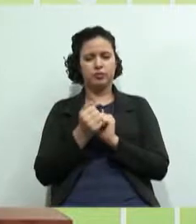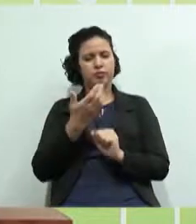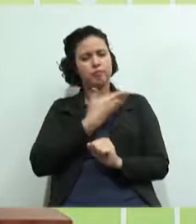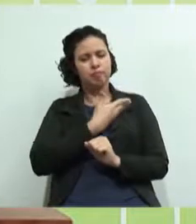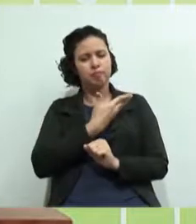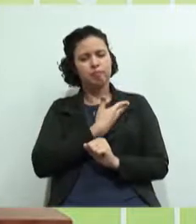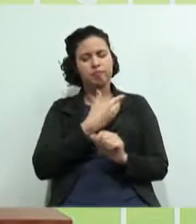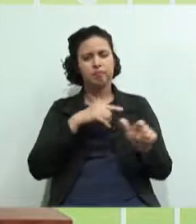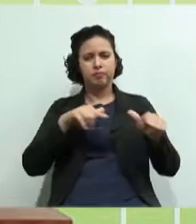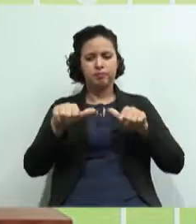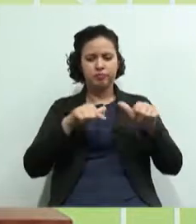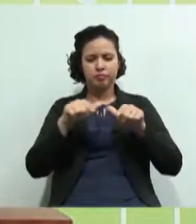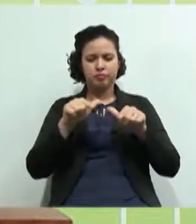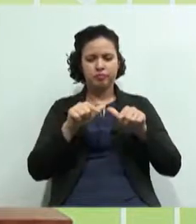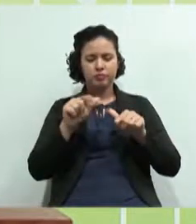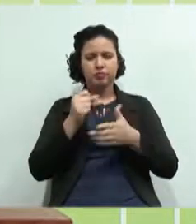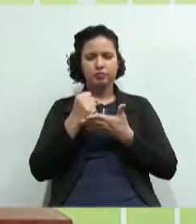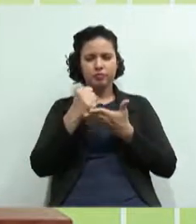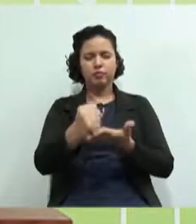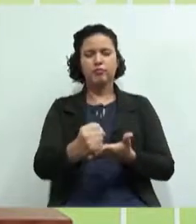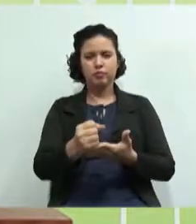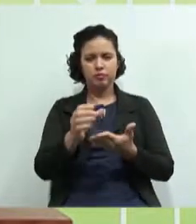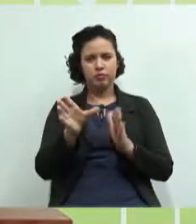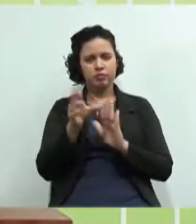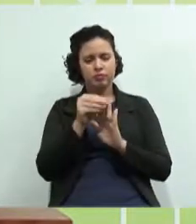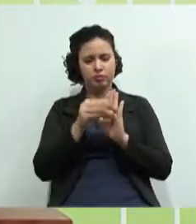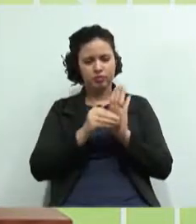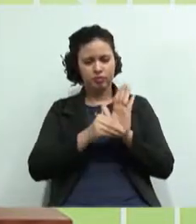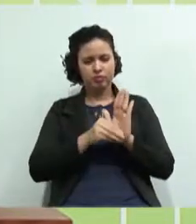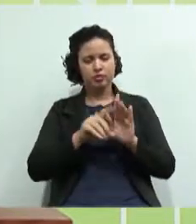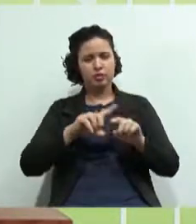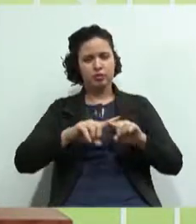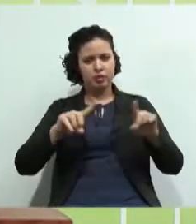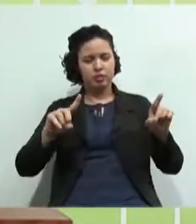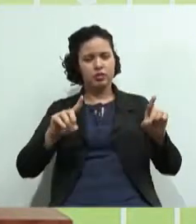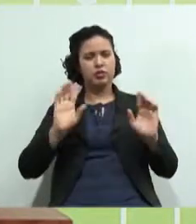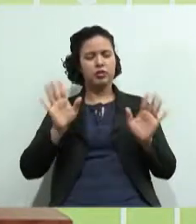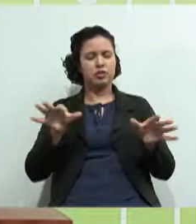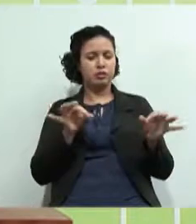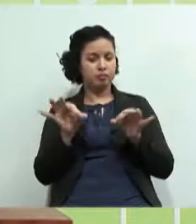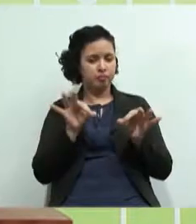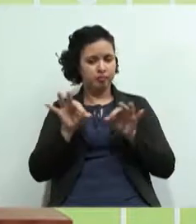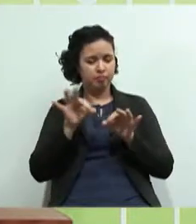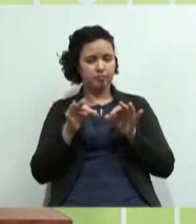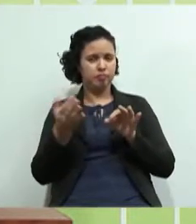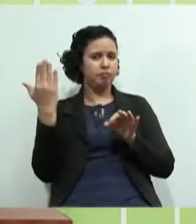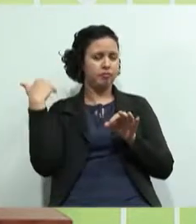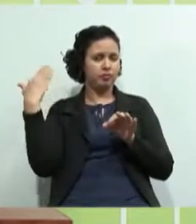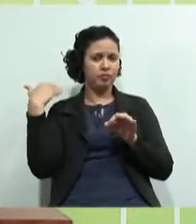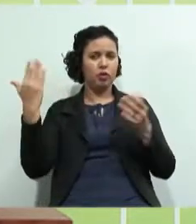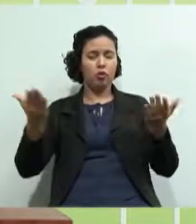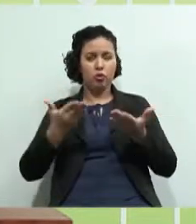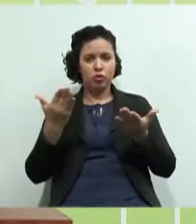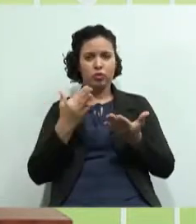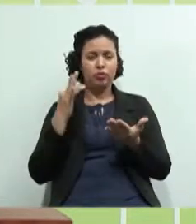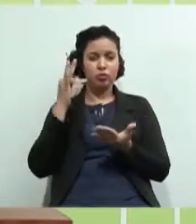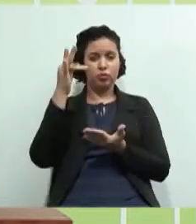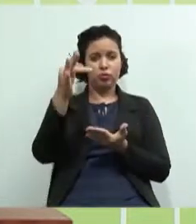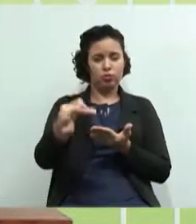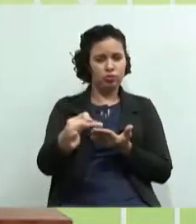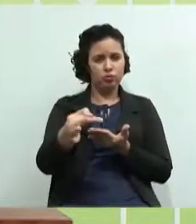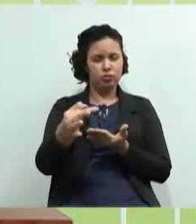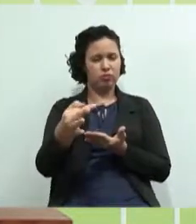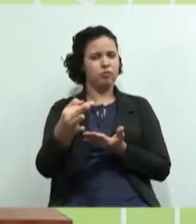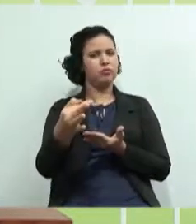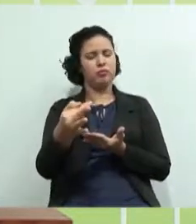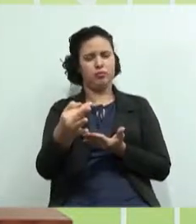e nós estamos aqui para passar esse conteúdo, mas algo que já foi planejado lá atrás. Hoje já é o futuro daquilo que nós